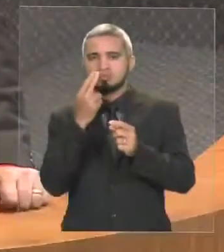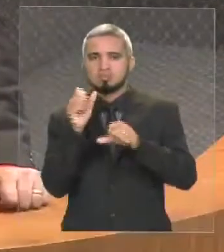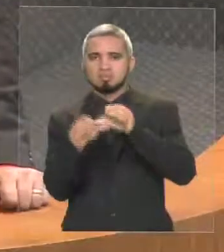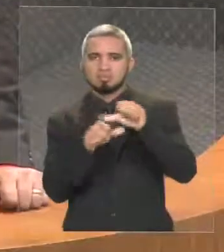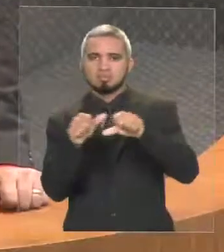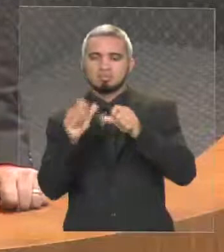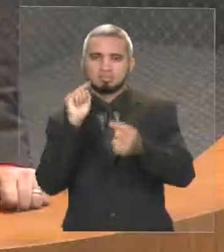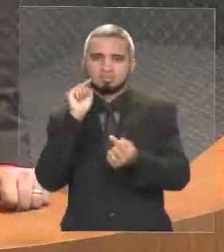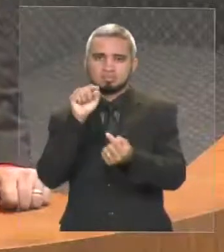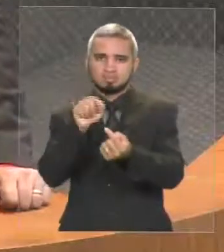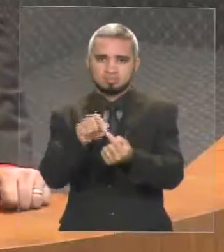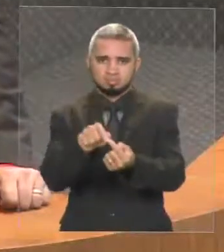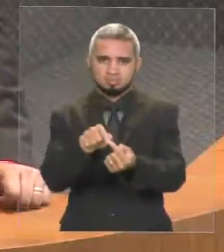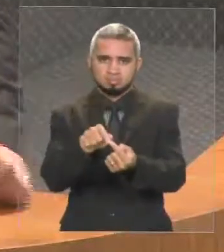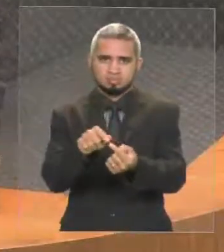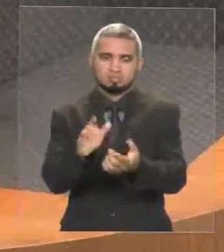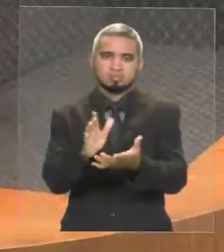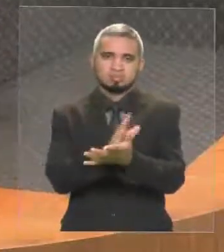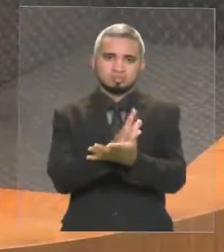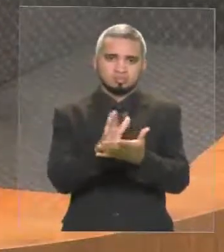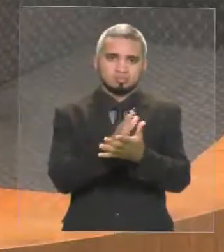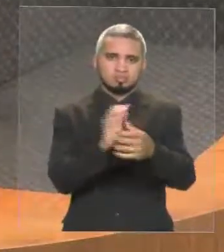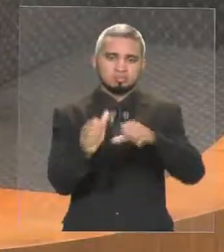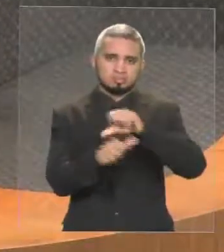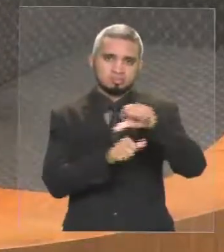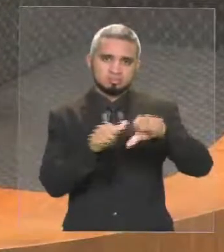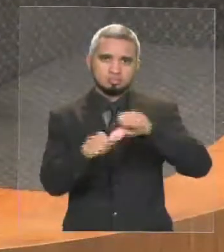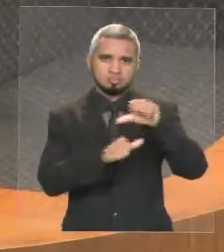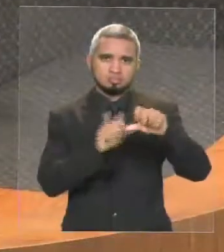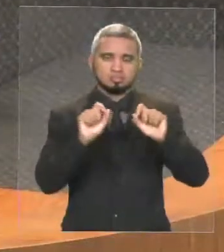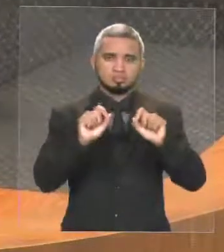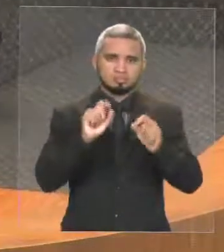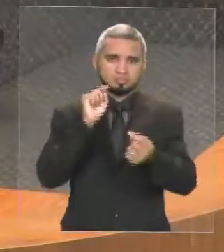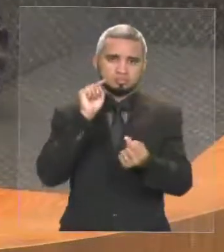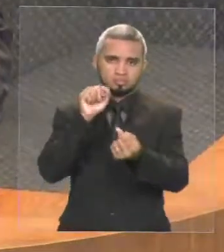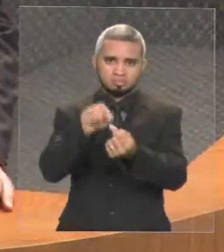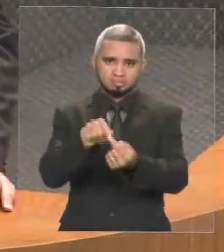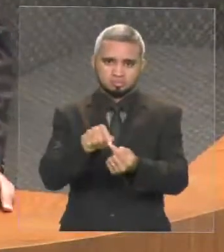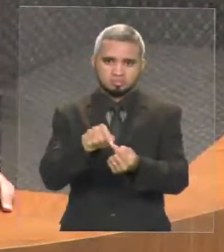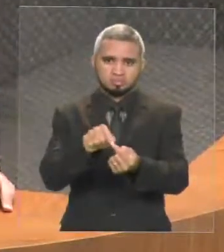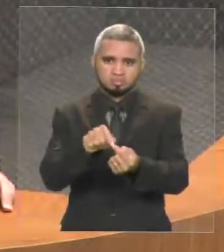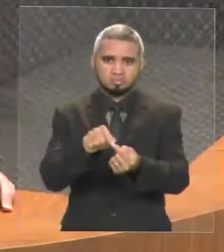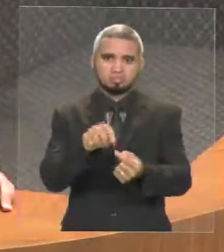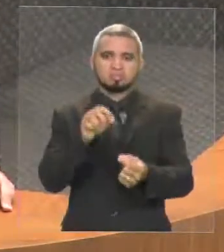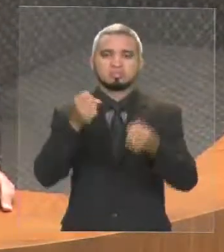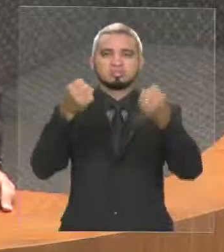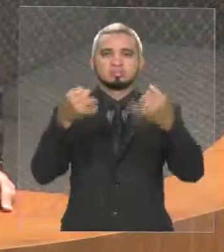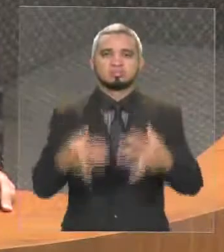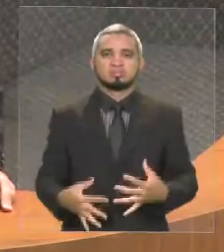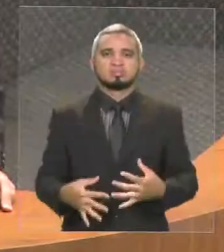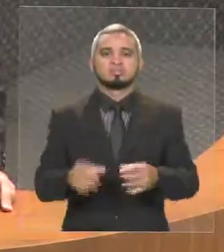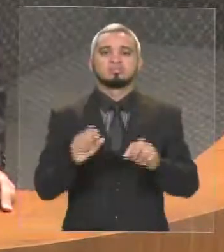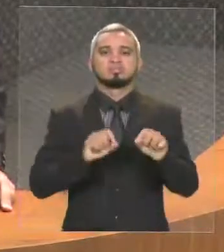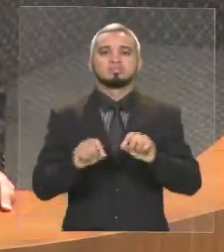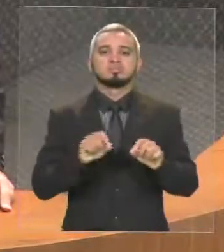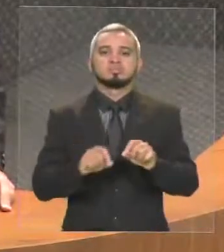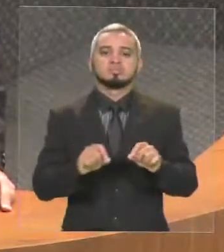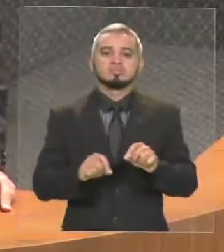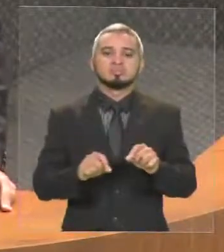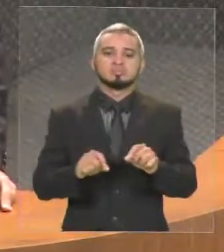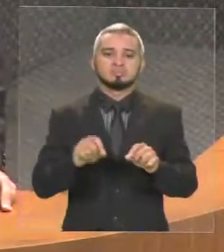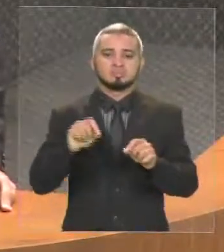muitos modificaram a sua finalidade, dizendo que estava diminuindo